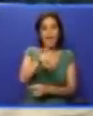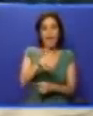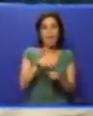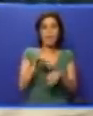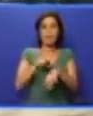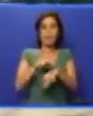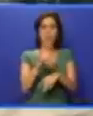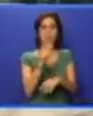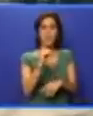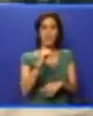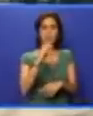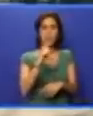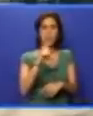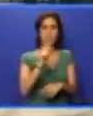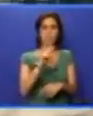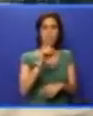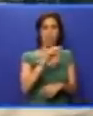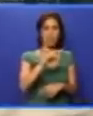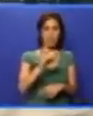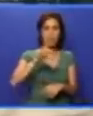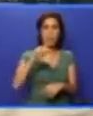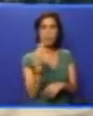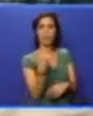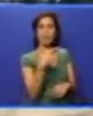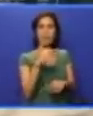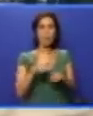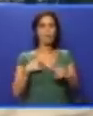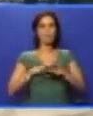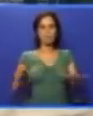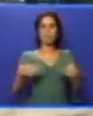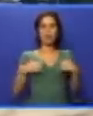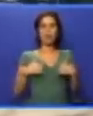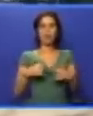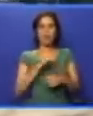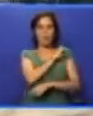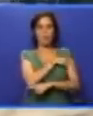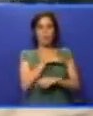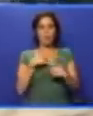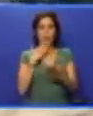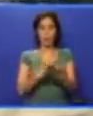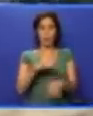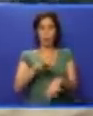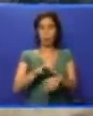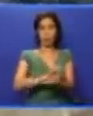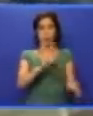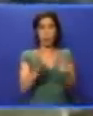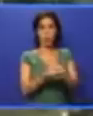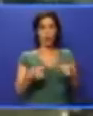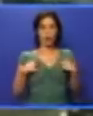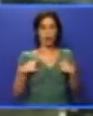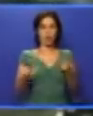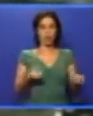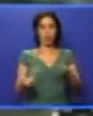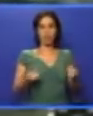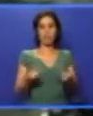é a esclerose múltipla, ou seja, vamos deixar de entregar o poder à doença e vamos passar nós a